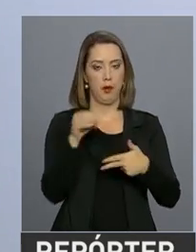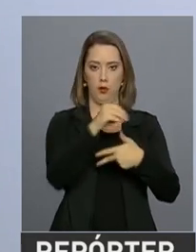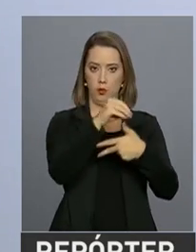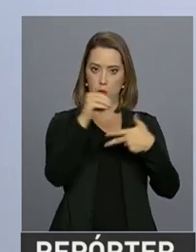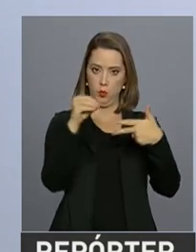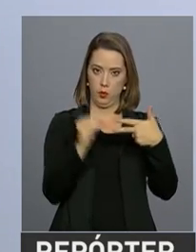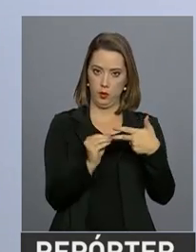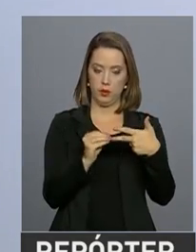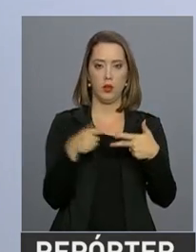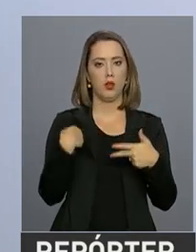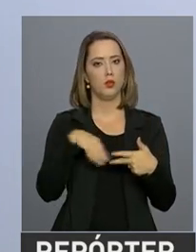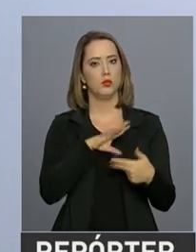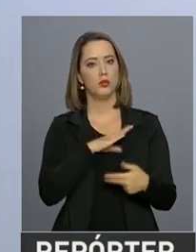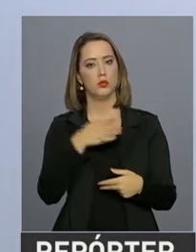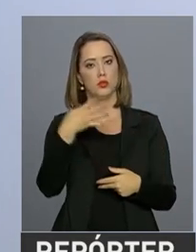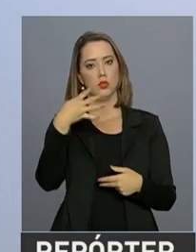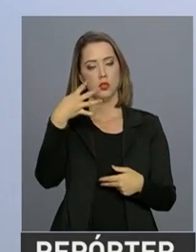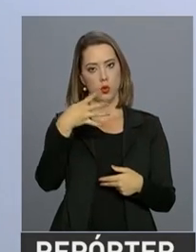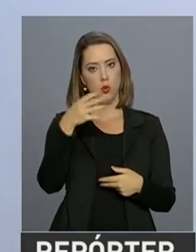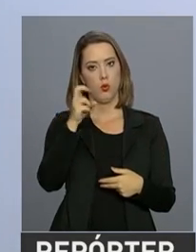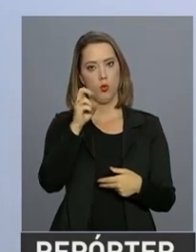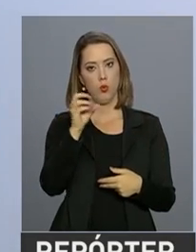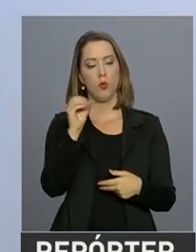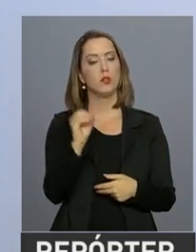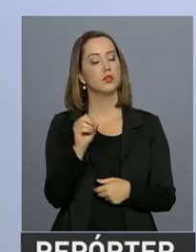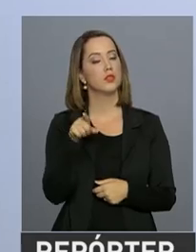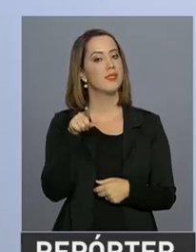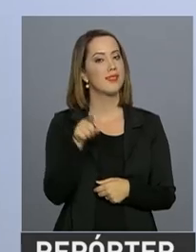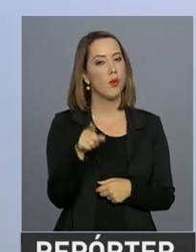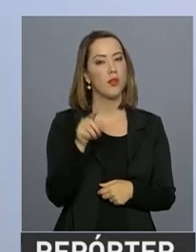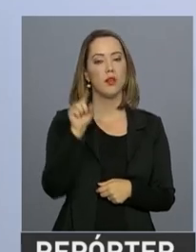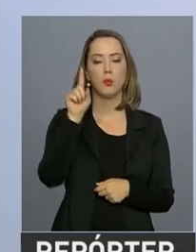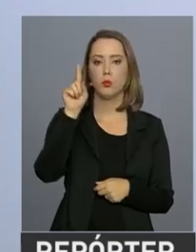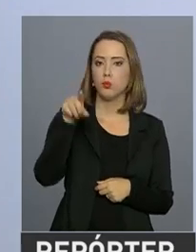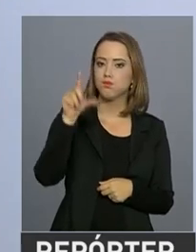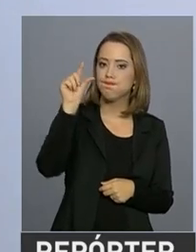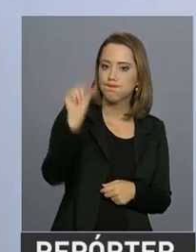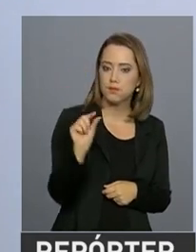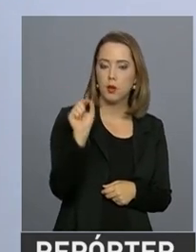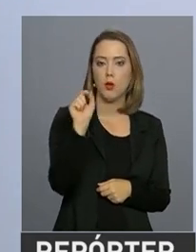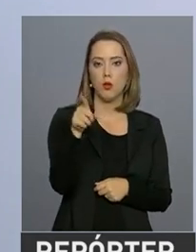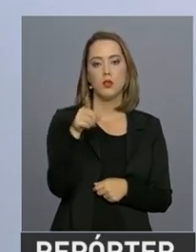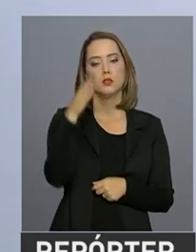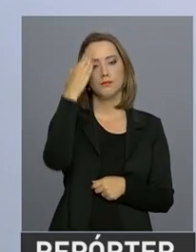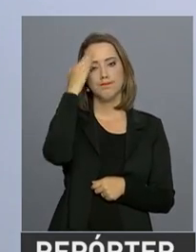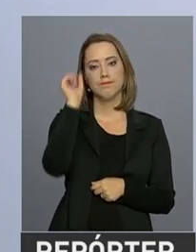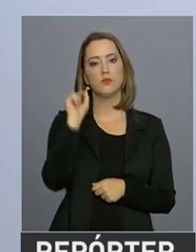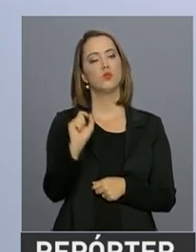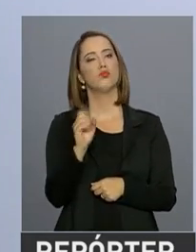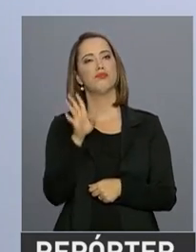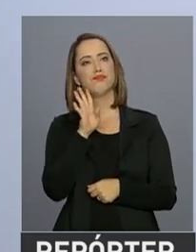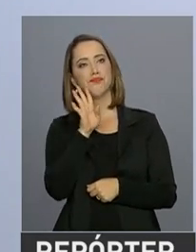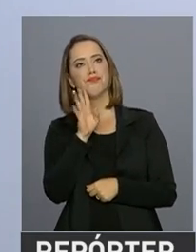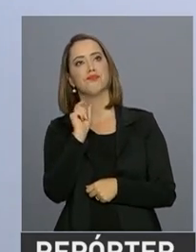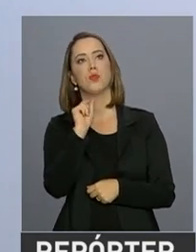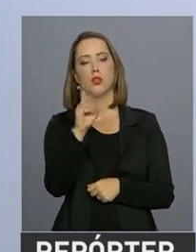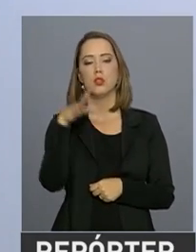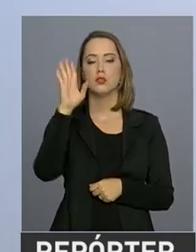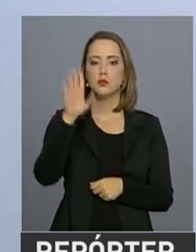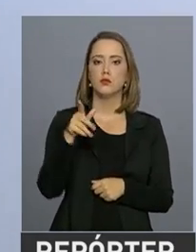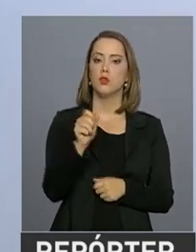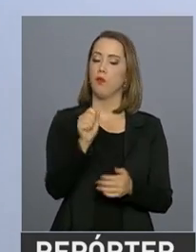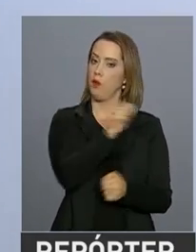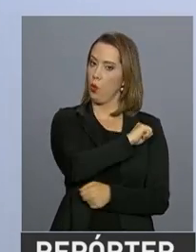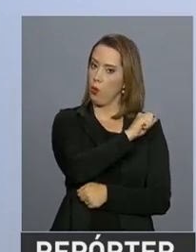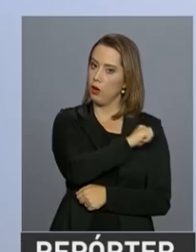estipulamos 450 pontos como sendo o mínimo para poder participar do programa aí você já pressupõe que o aluno